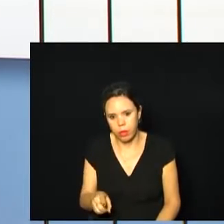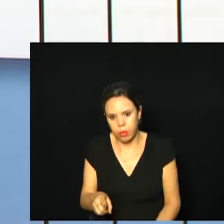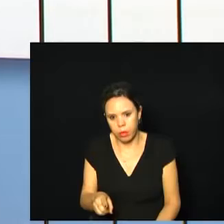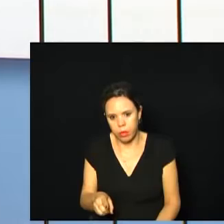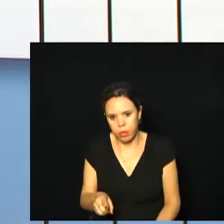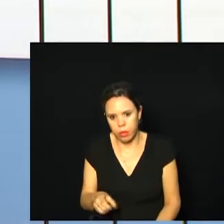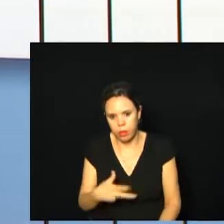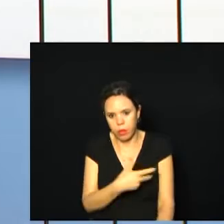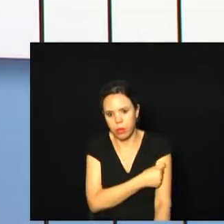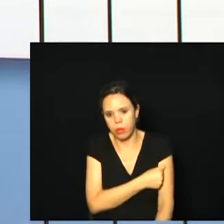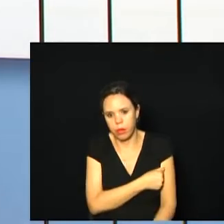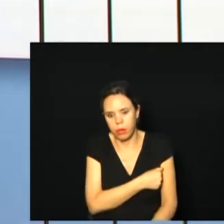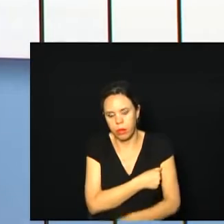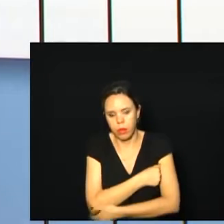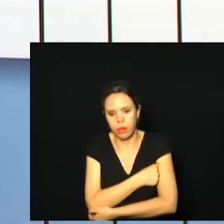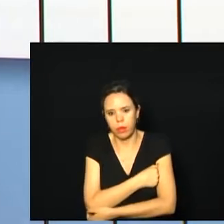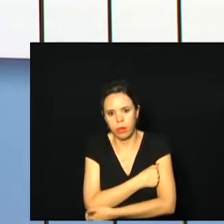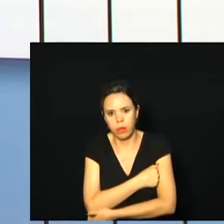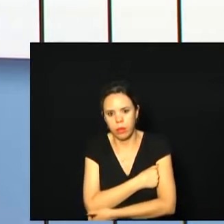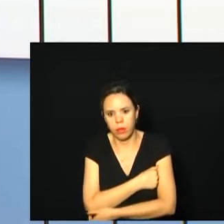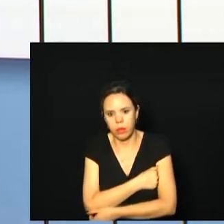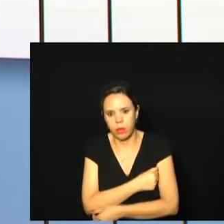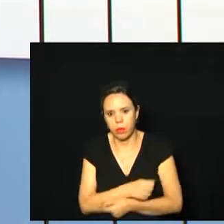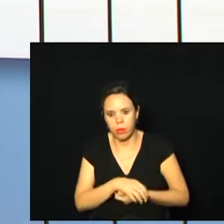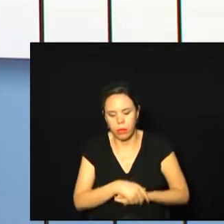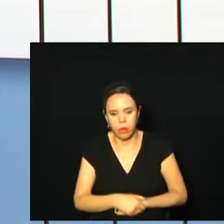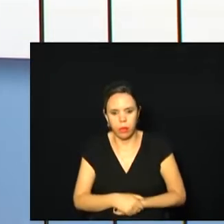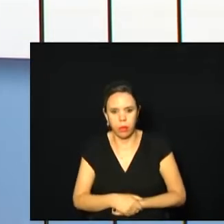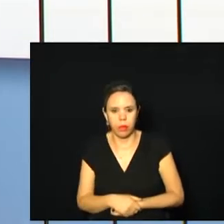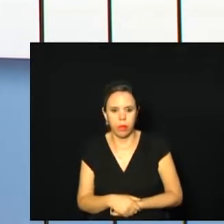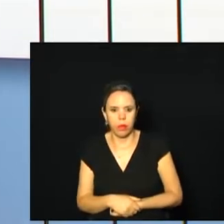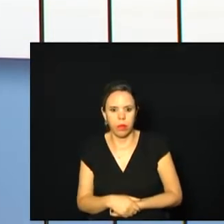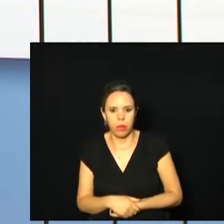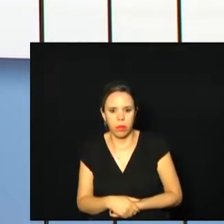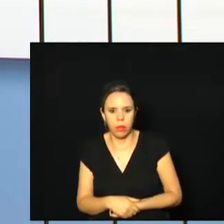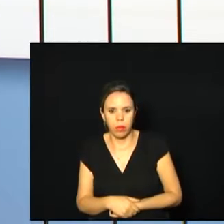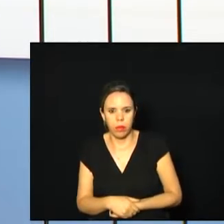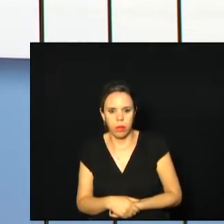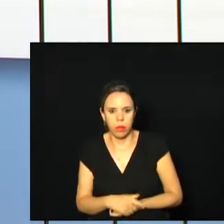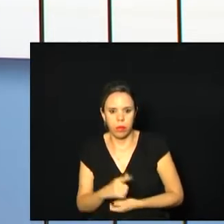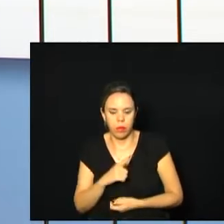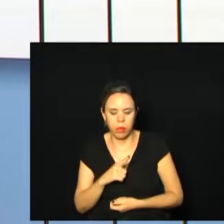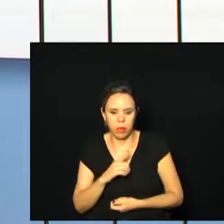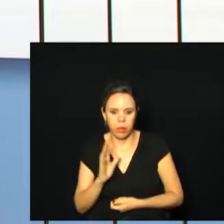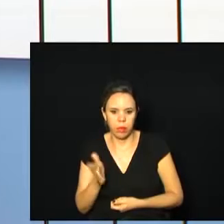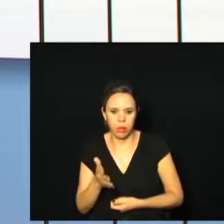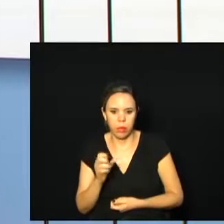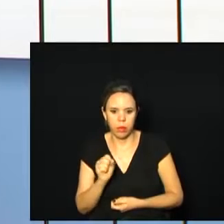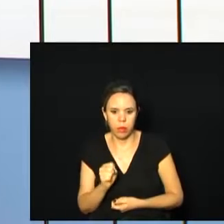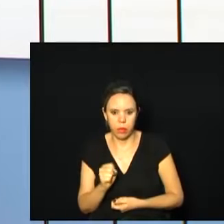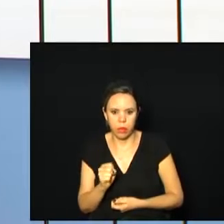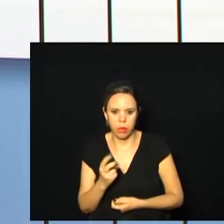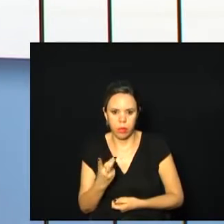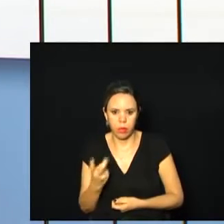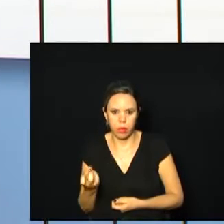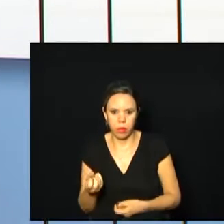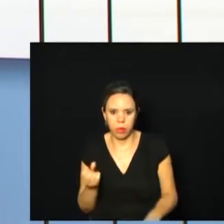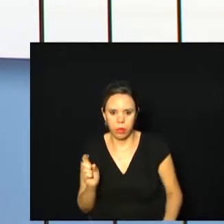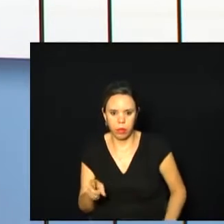1.860.309 doses aplicadas, sendo que nós tivemos já